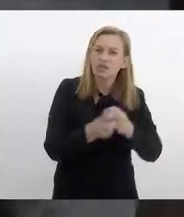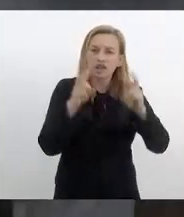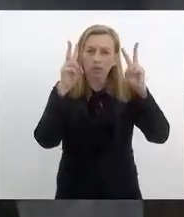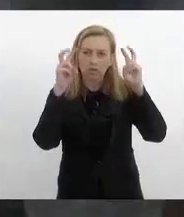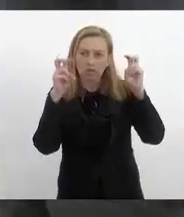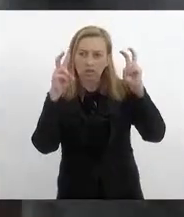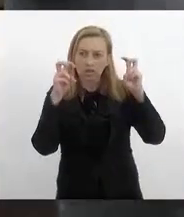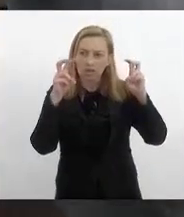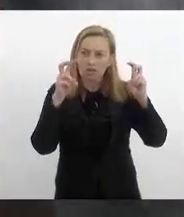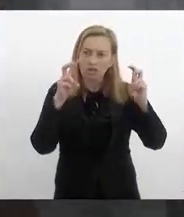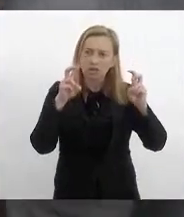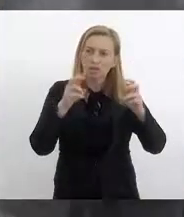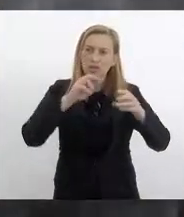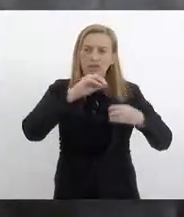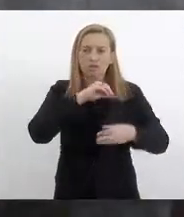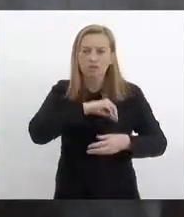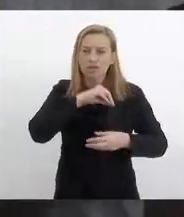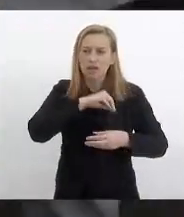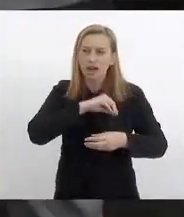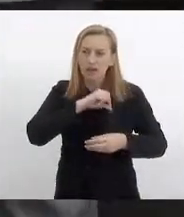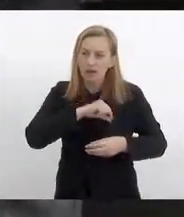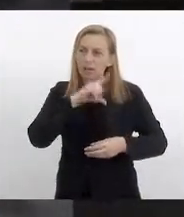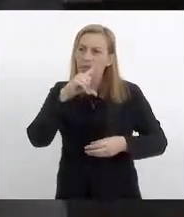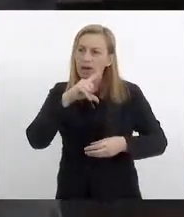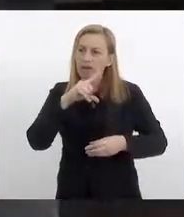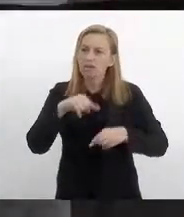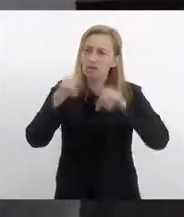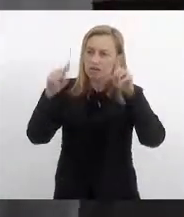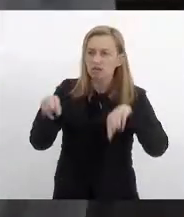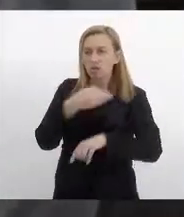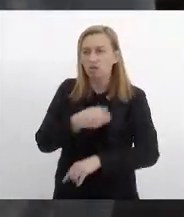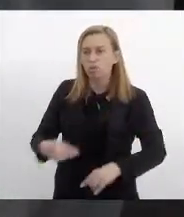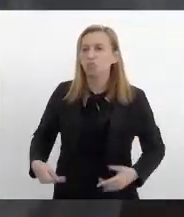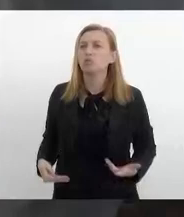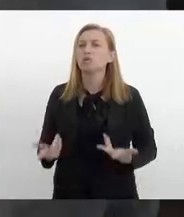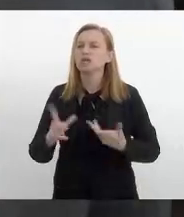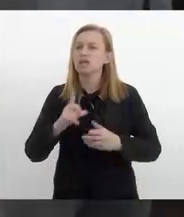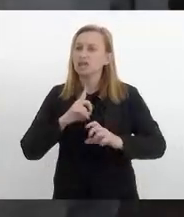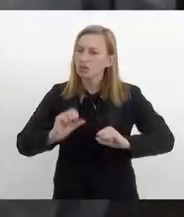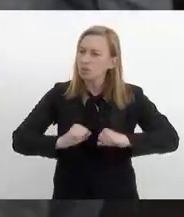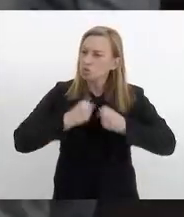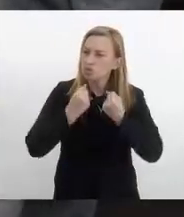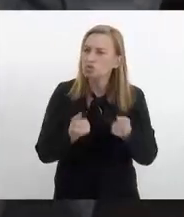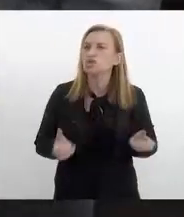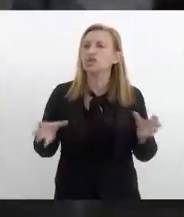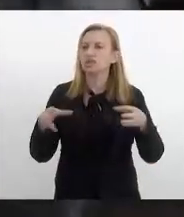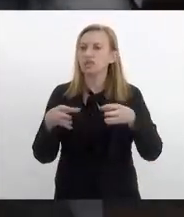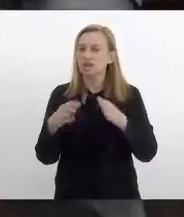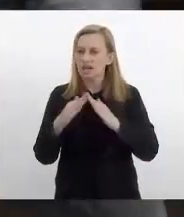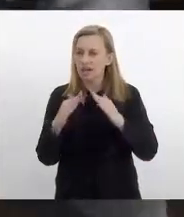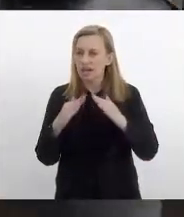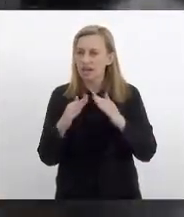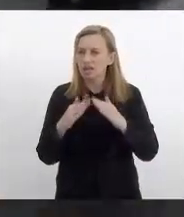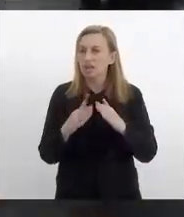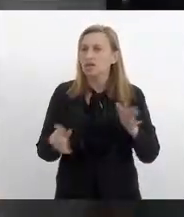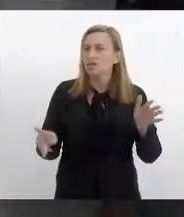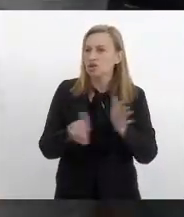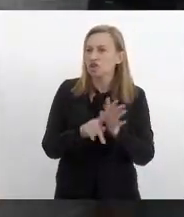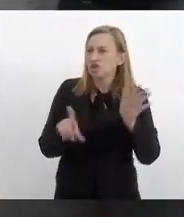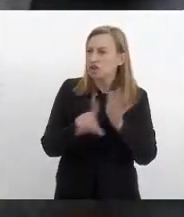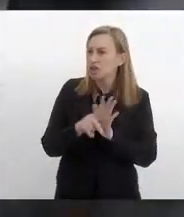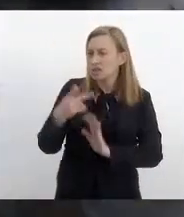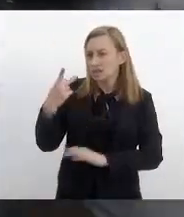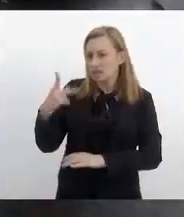e dar o aumento ao servidor, e que há um esforço dessa casa materializado no projeto de lei de Vossa